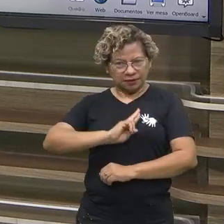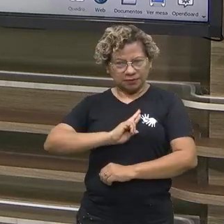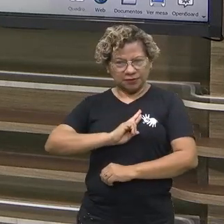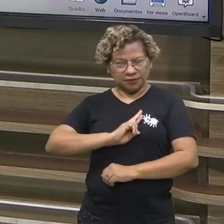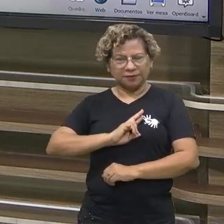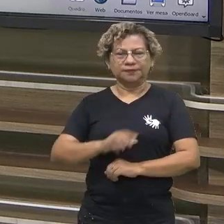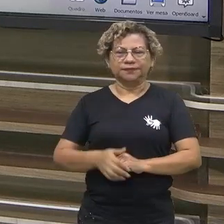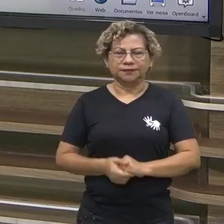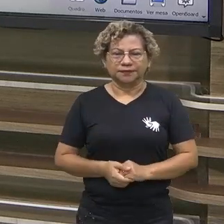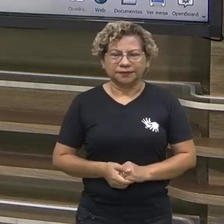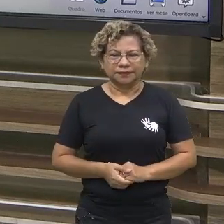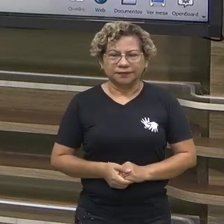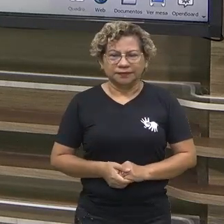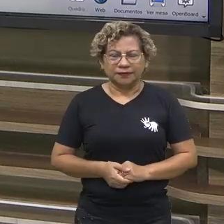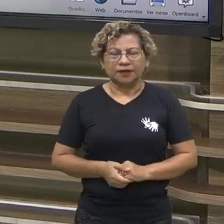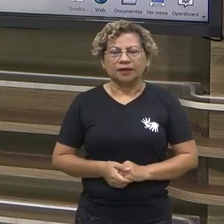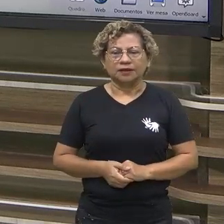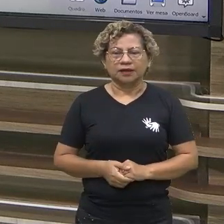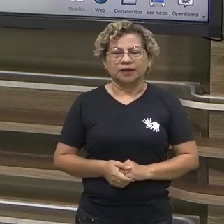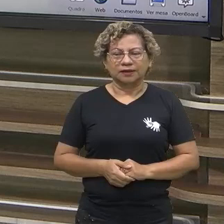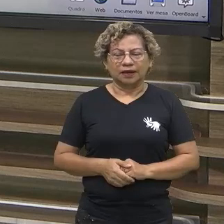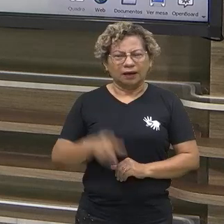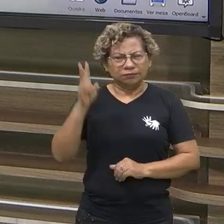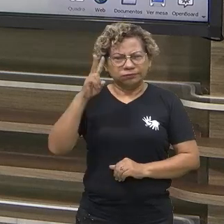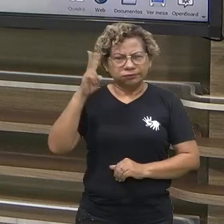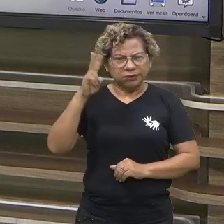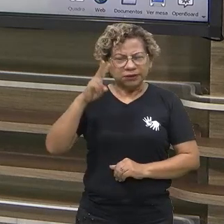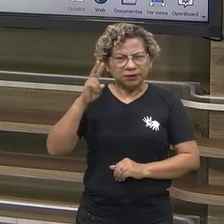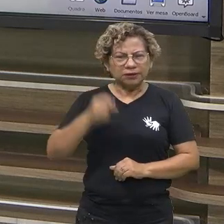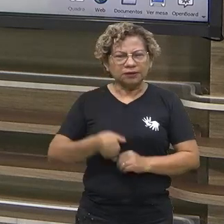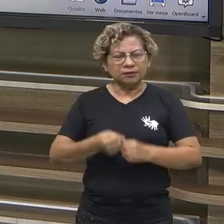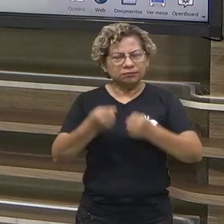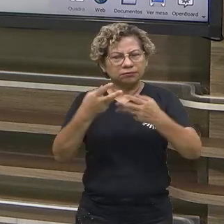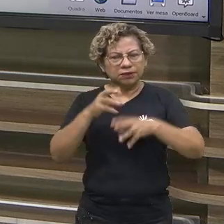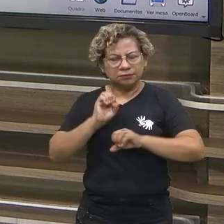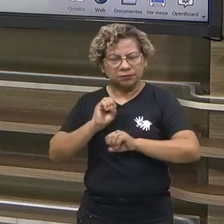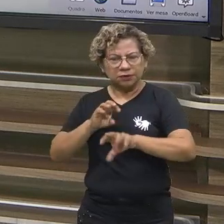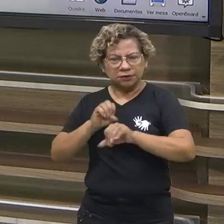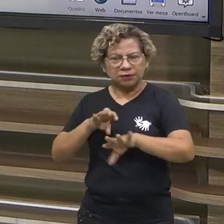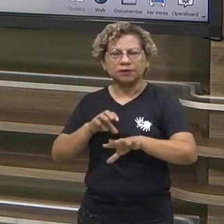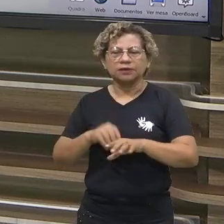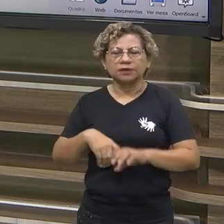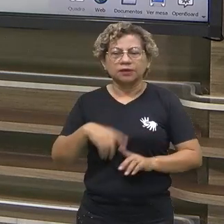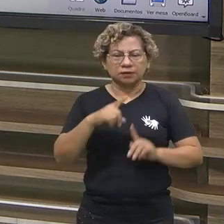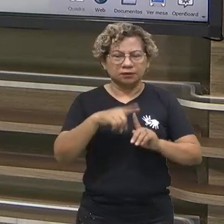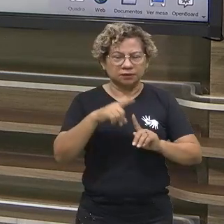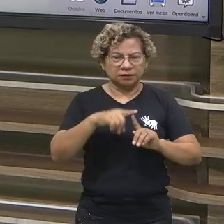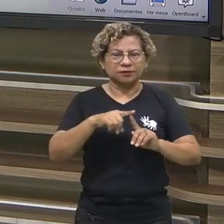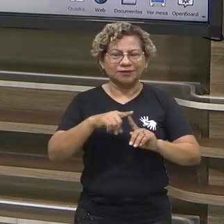no chat. Então, a gente conversou durante as nossas aulas sobre as formas. E